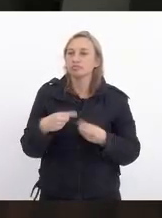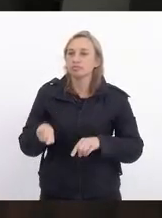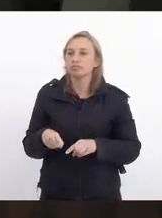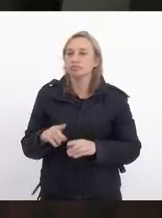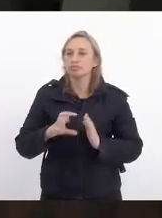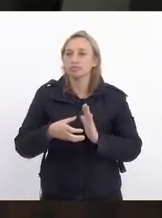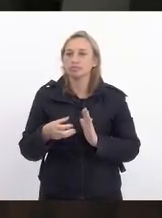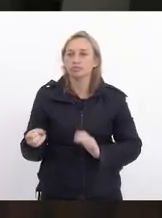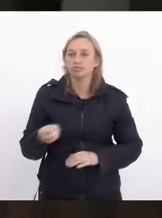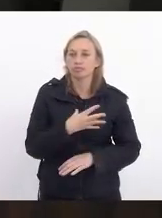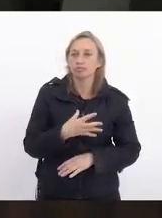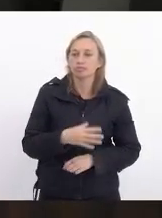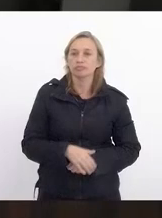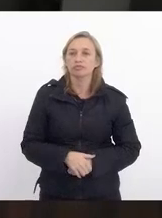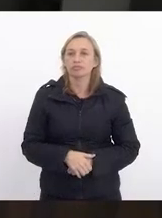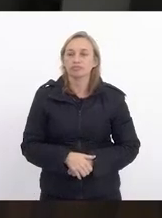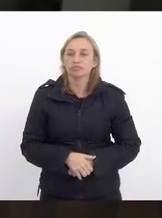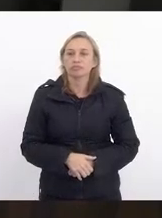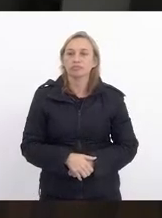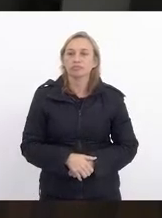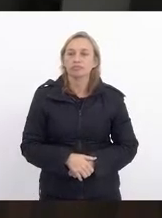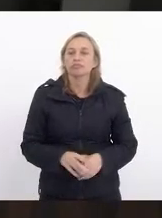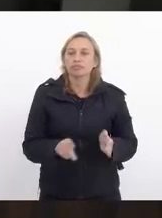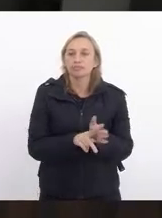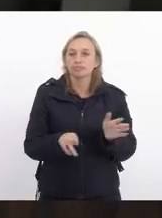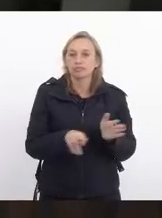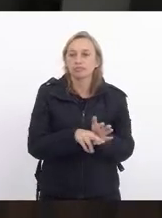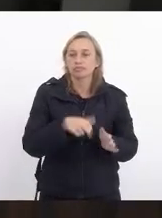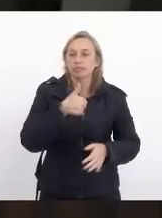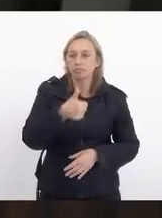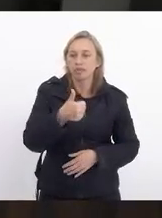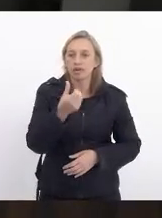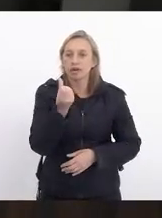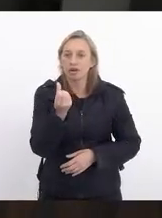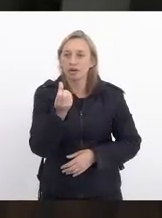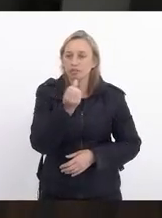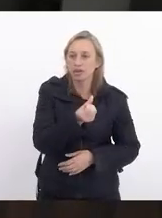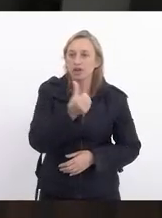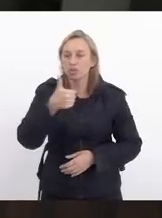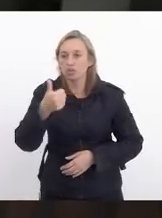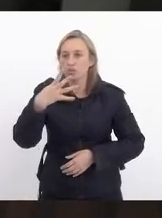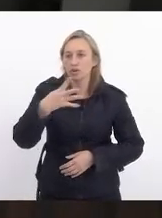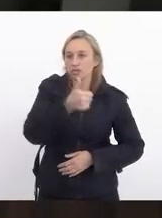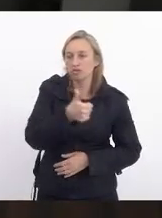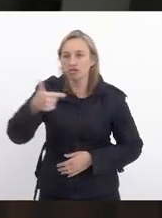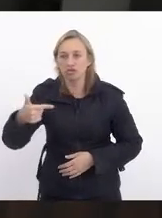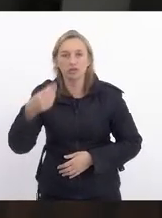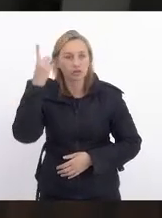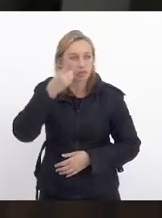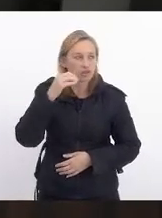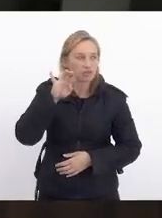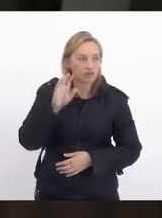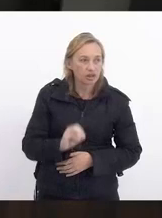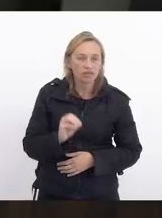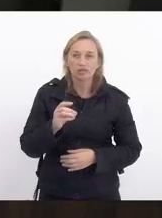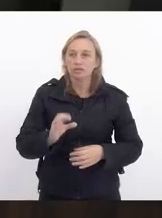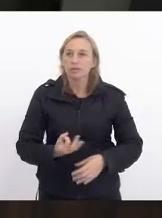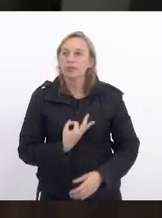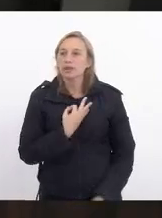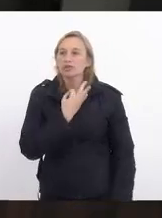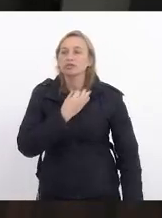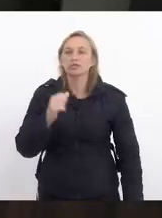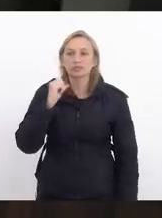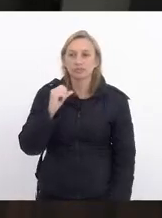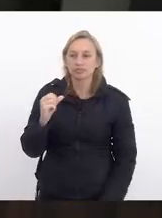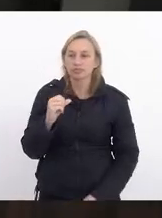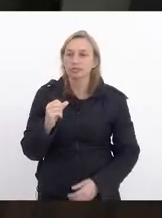do novo da nova e pode a solução 614 de 21 de autoria do deputado Fábio Silva concede Título de